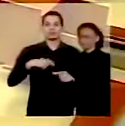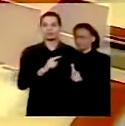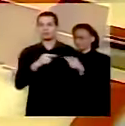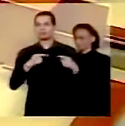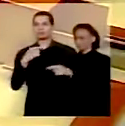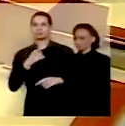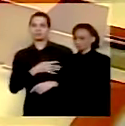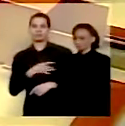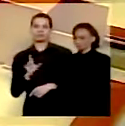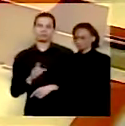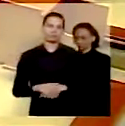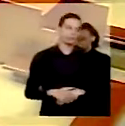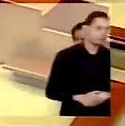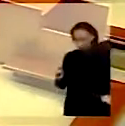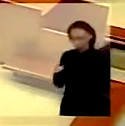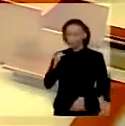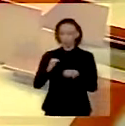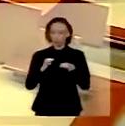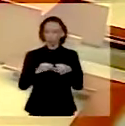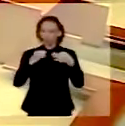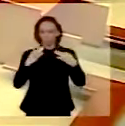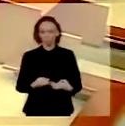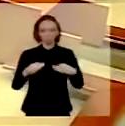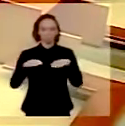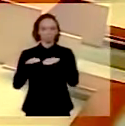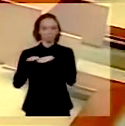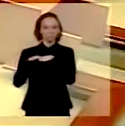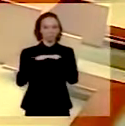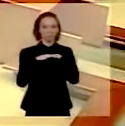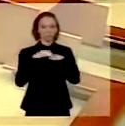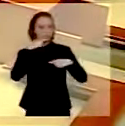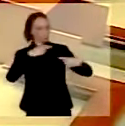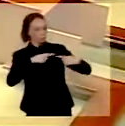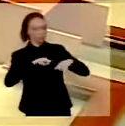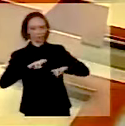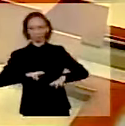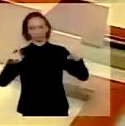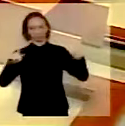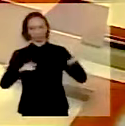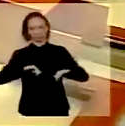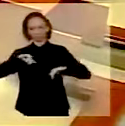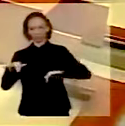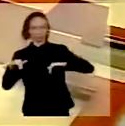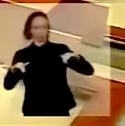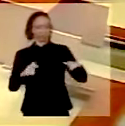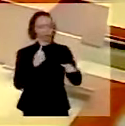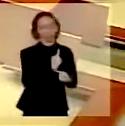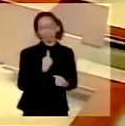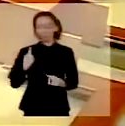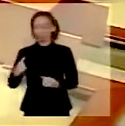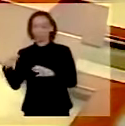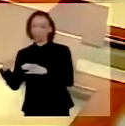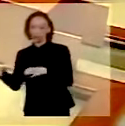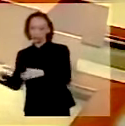intimidar. Justiça é justiça, política é política, cada qual no seu